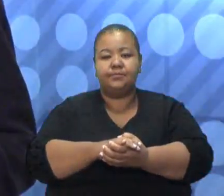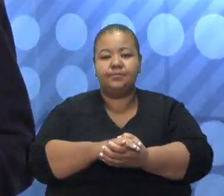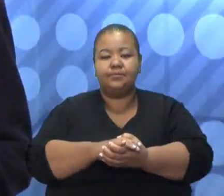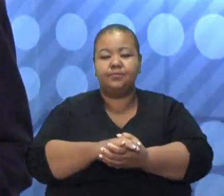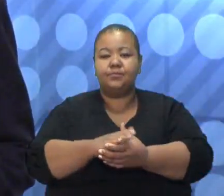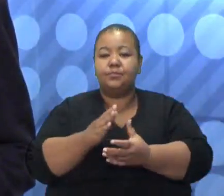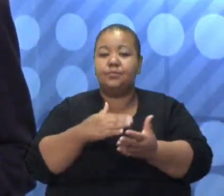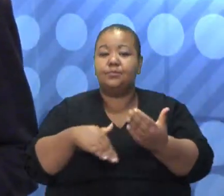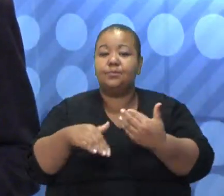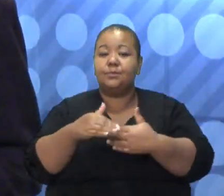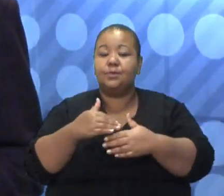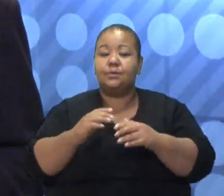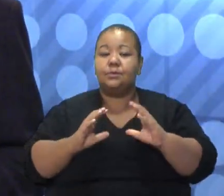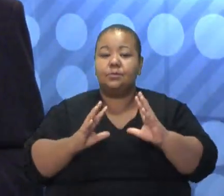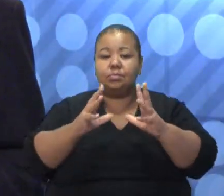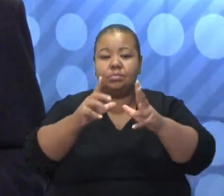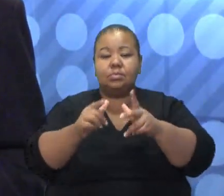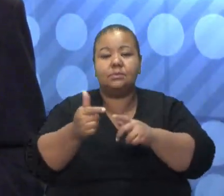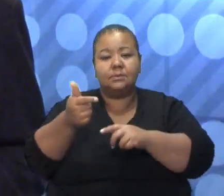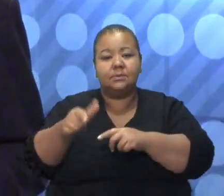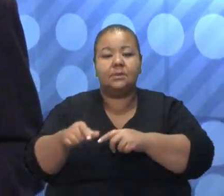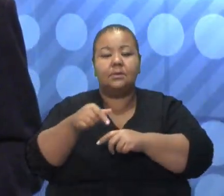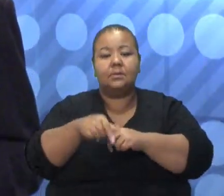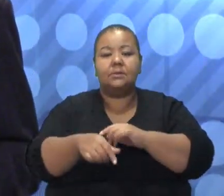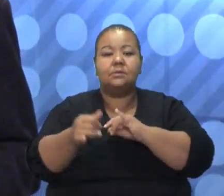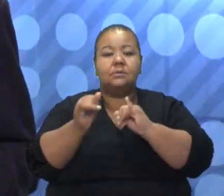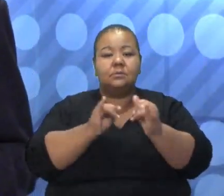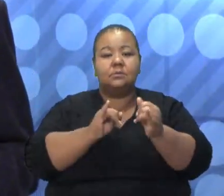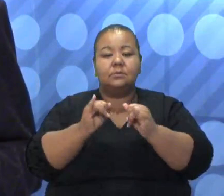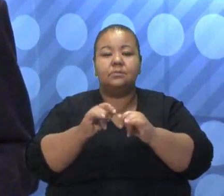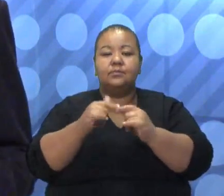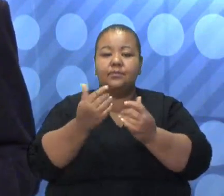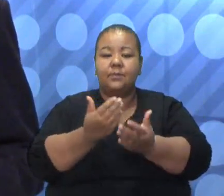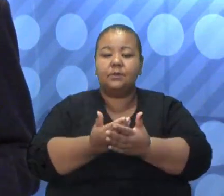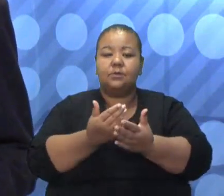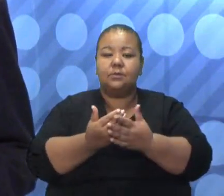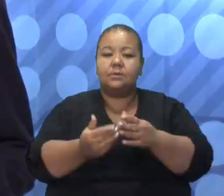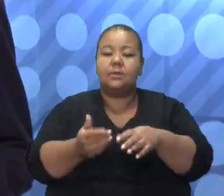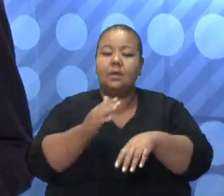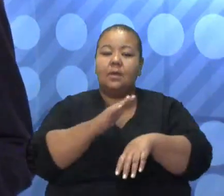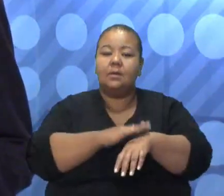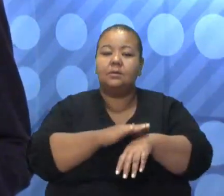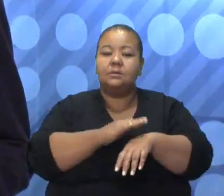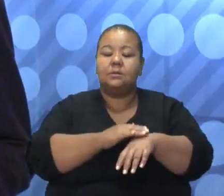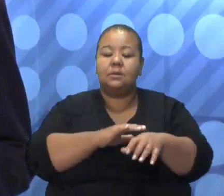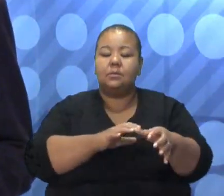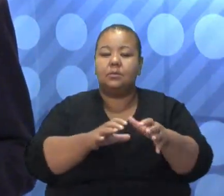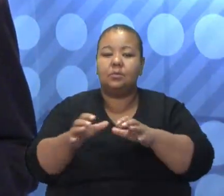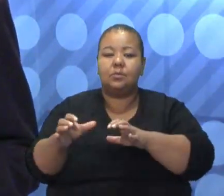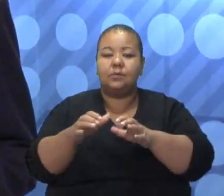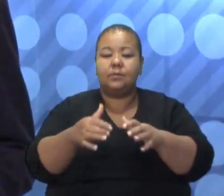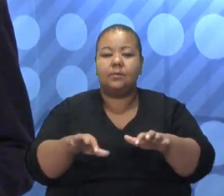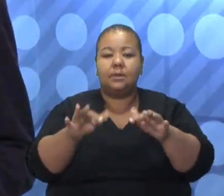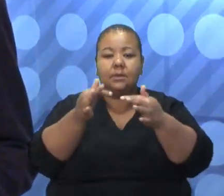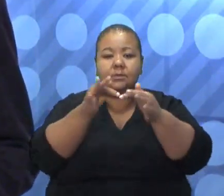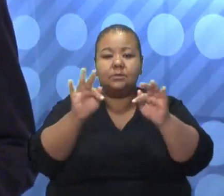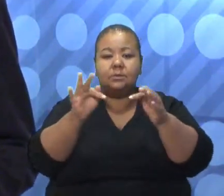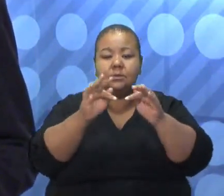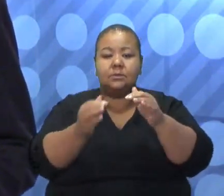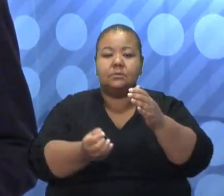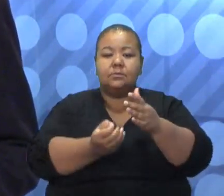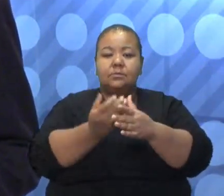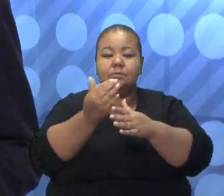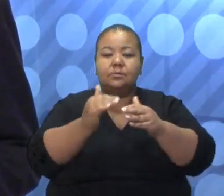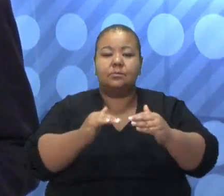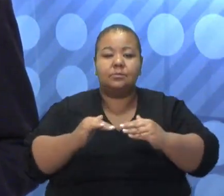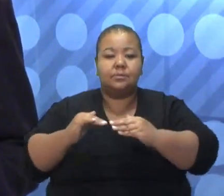E todo mundo ganha com essa informação. Então, fazer um estudo dos tempos, dos movimentos, do fluxo e criar uma padronização